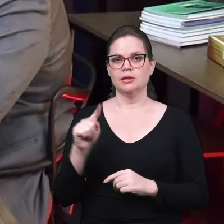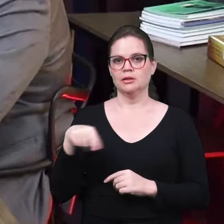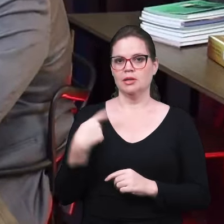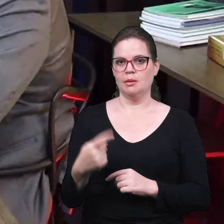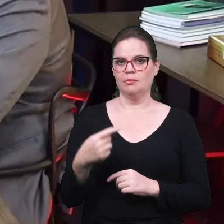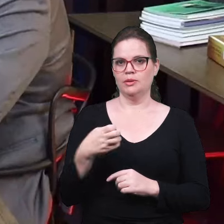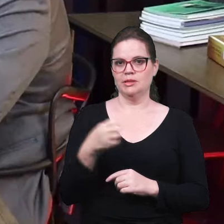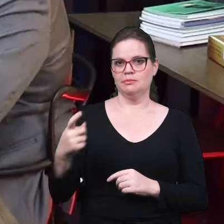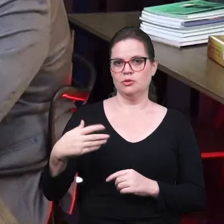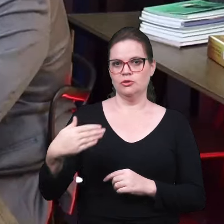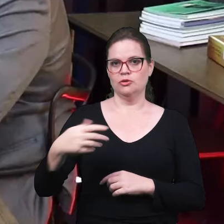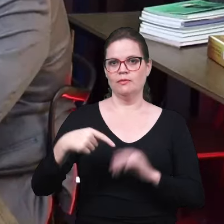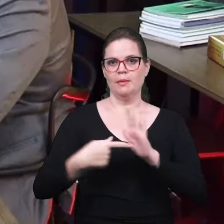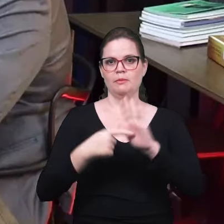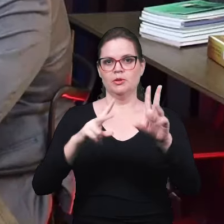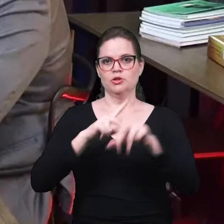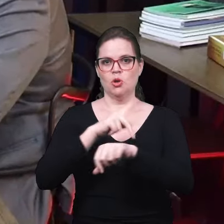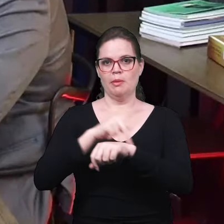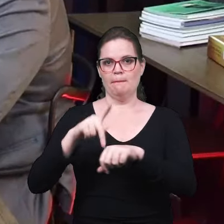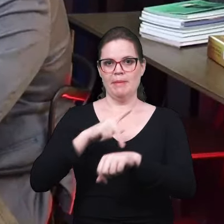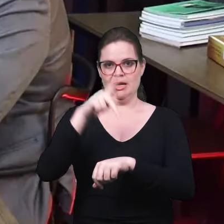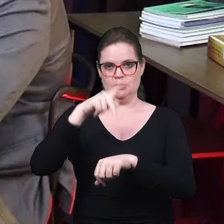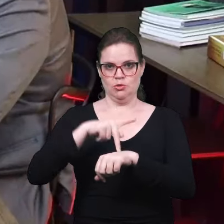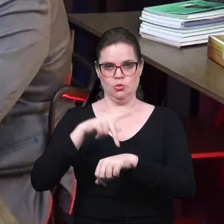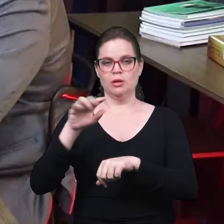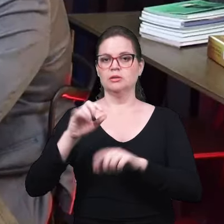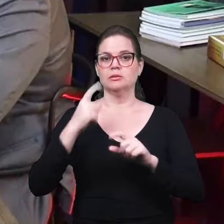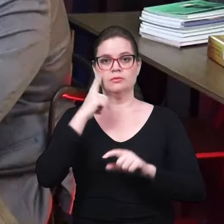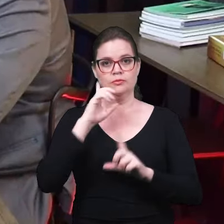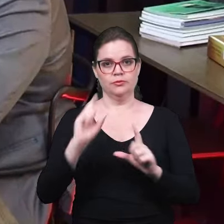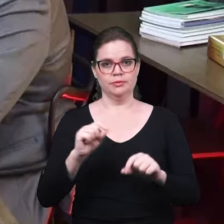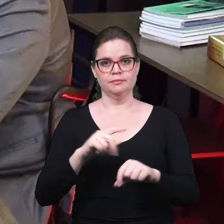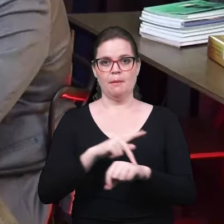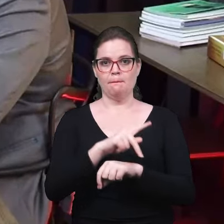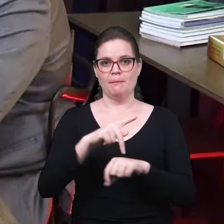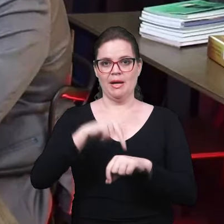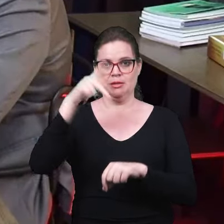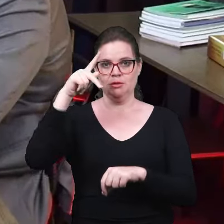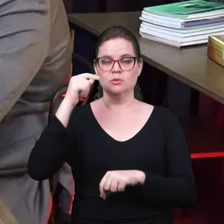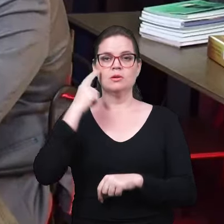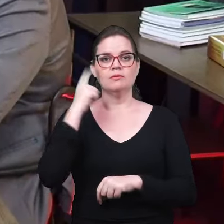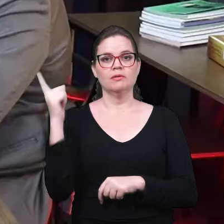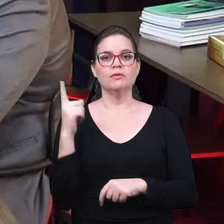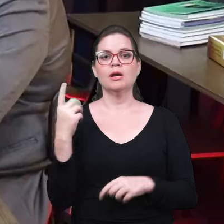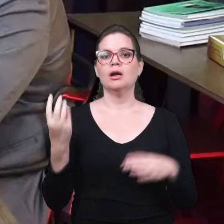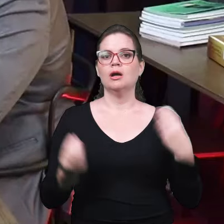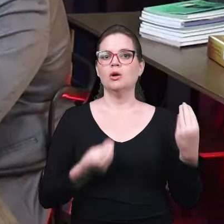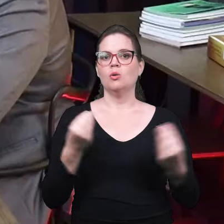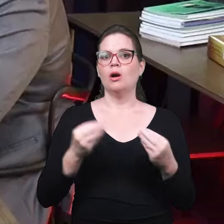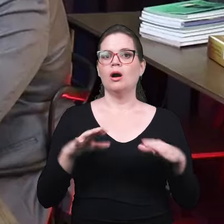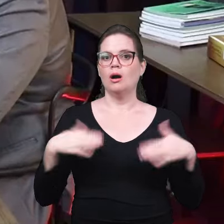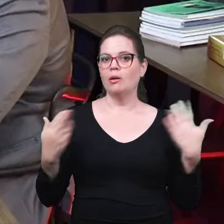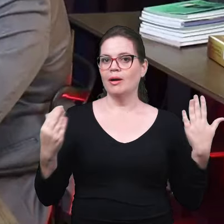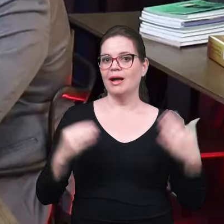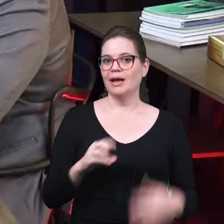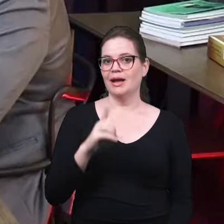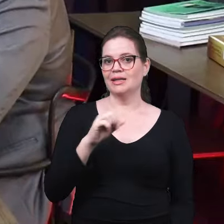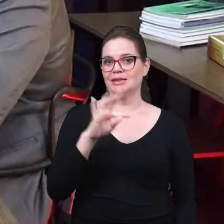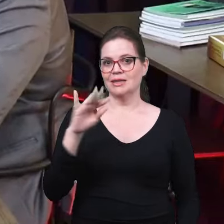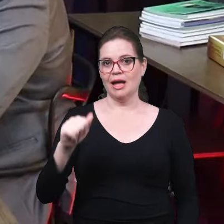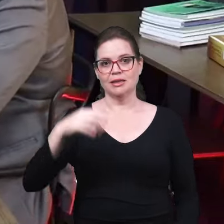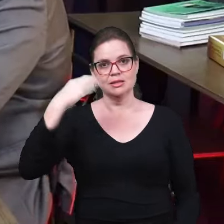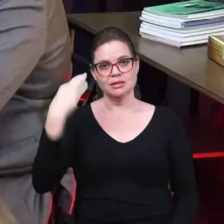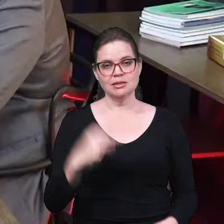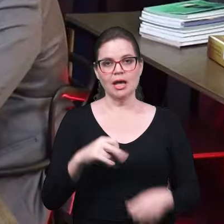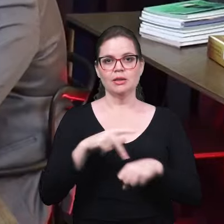alguns episódios sobre a Páscoa, onde Deus vai mostrar ali literalmente a data, né, da Páscoa